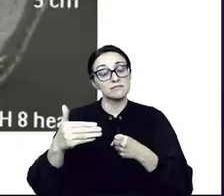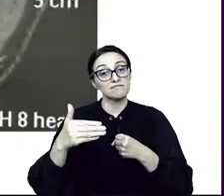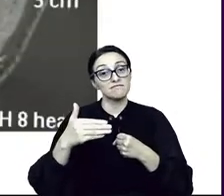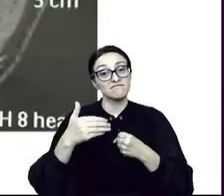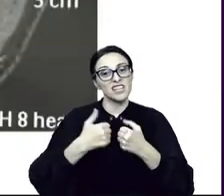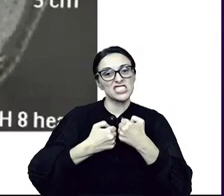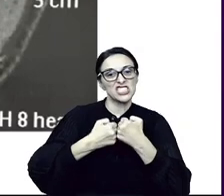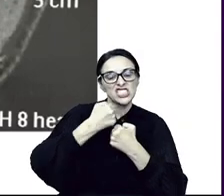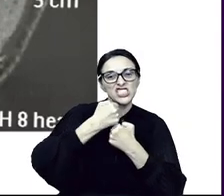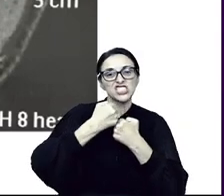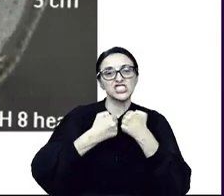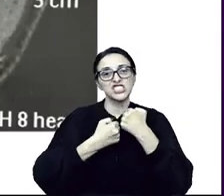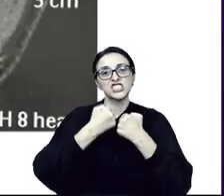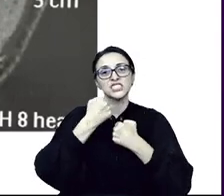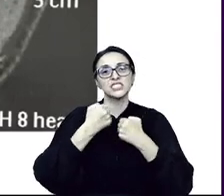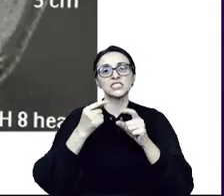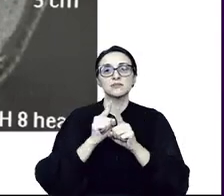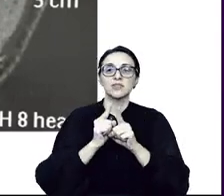né?